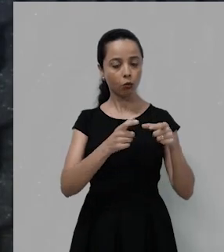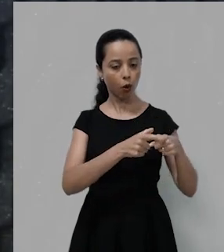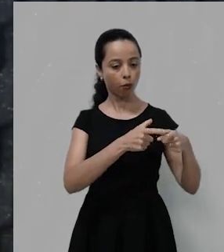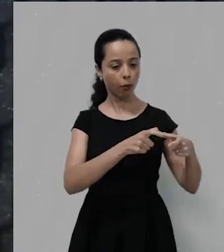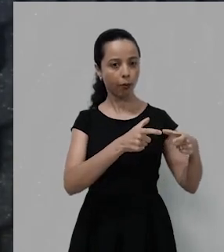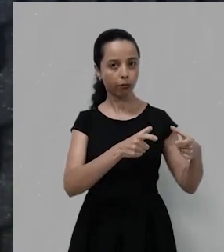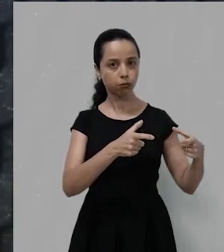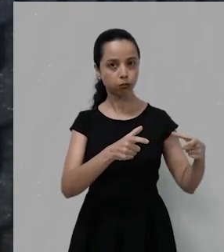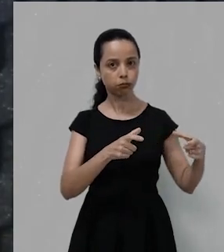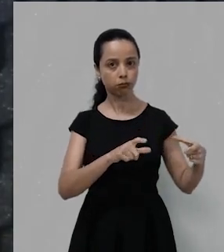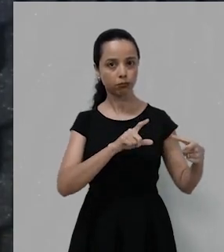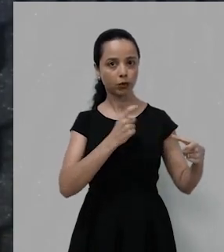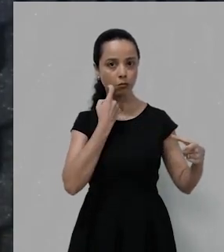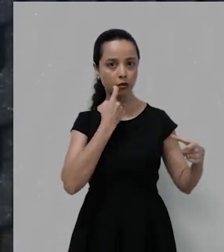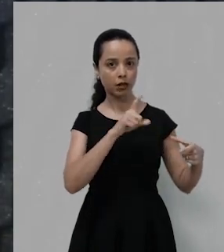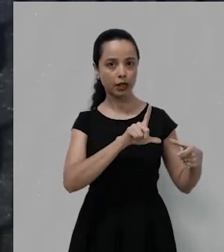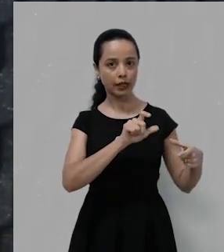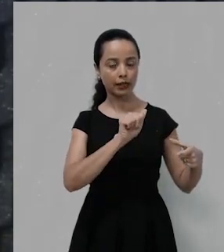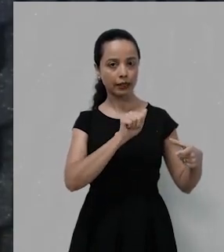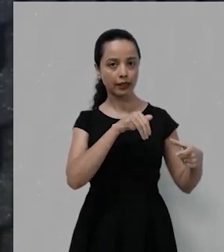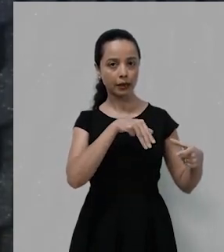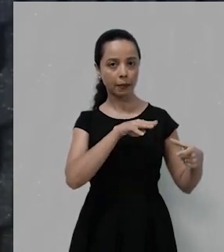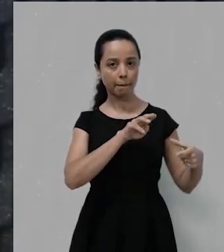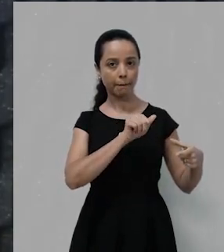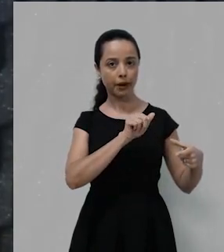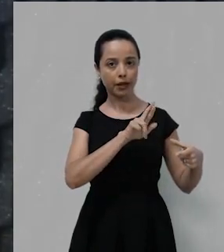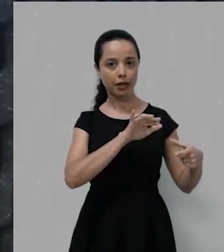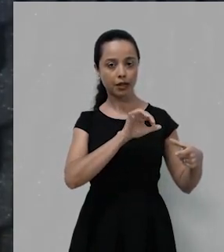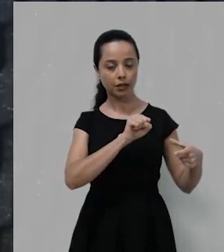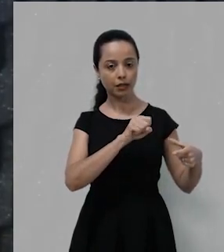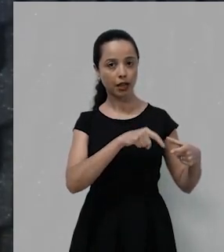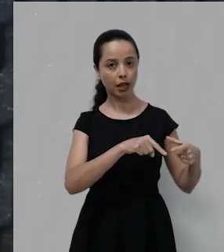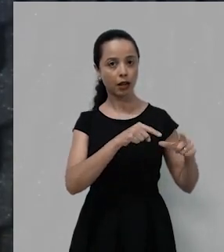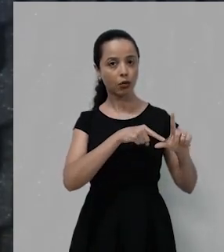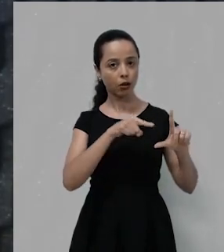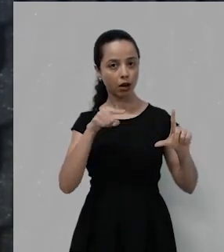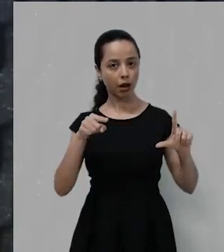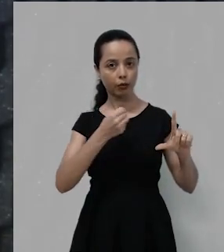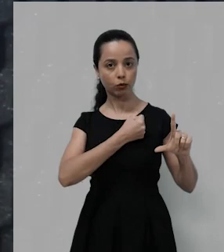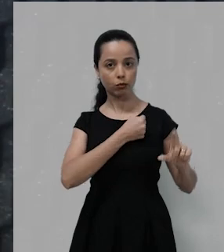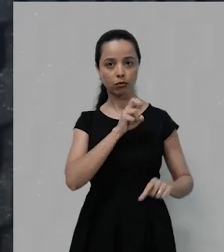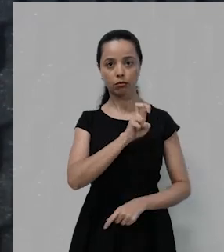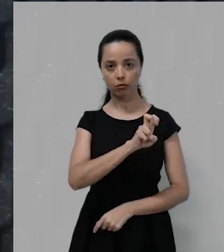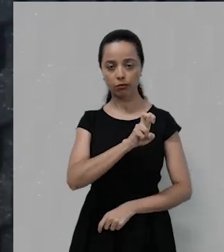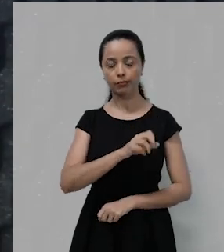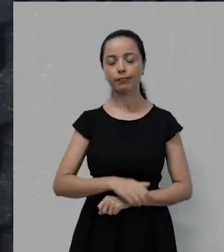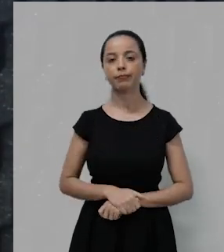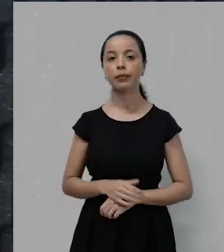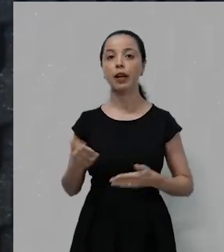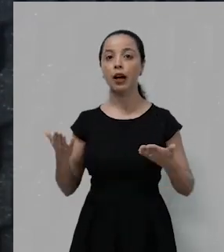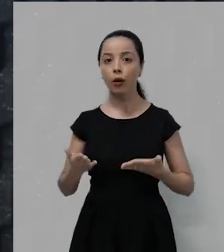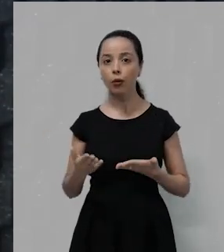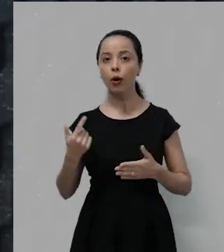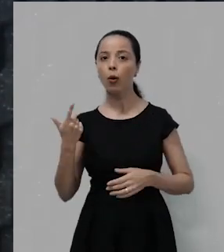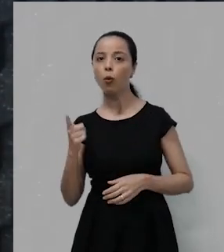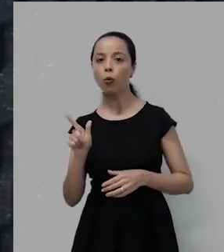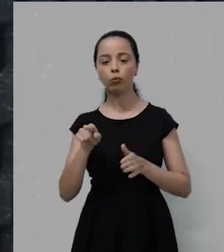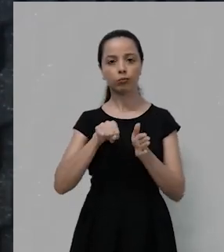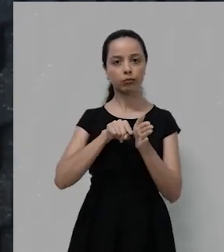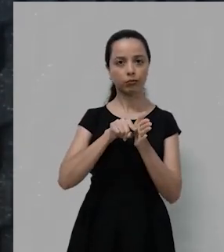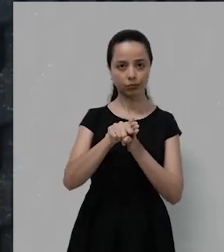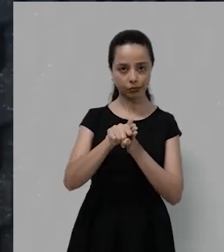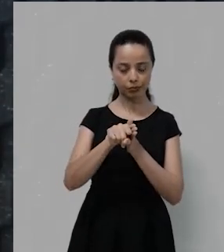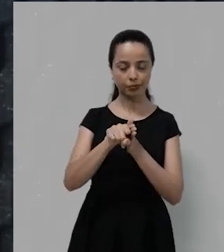da densidade populacional dos lambaréis é o gráfico número 5, ok? A próxima questão, ela nos diz o seguinte,